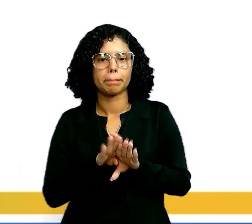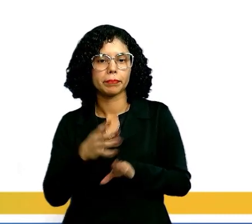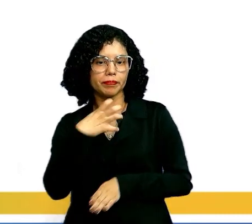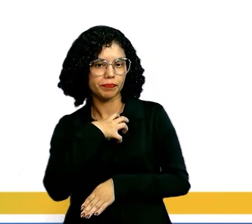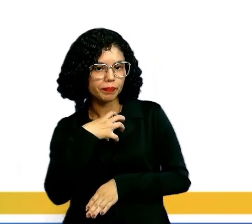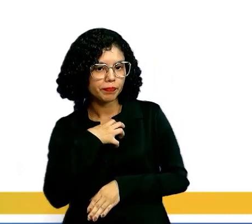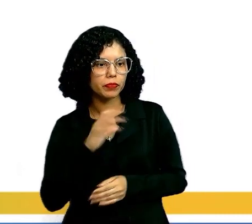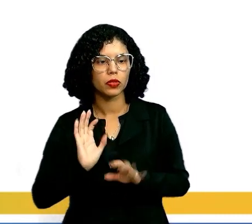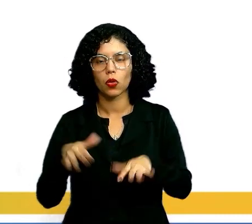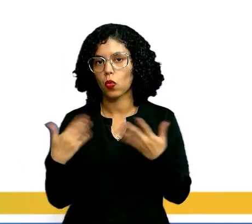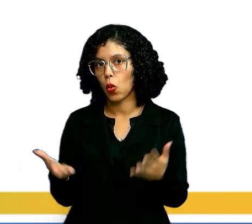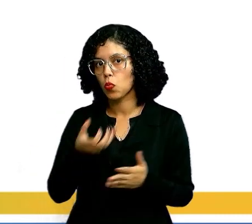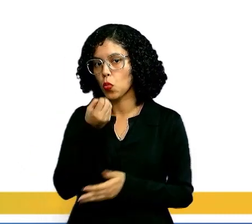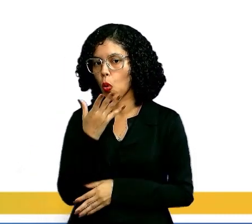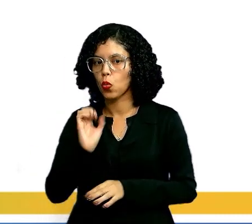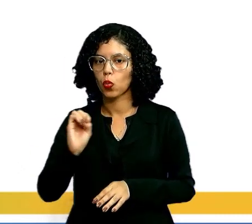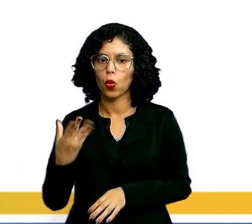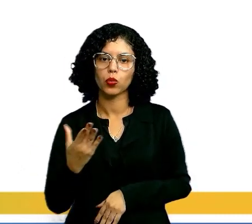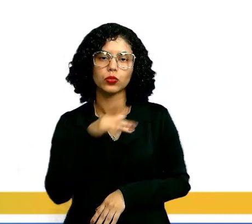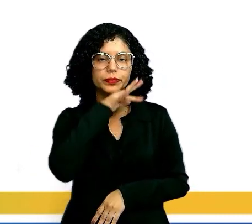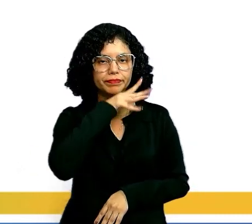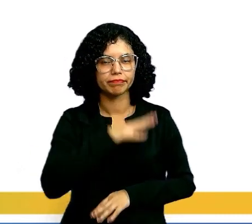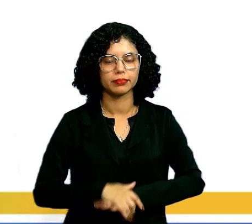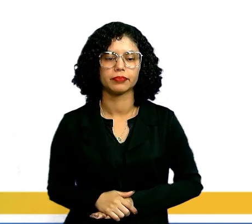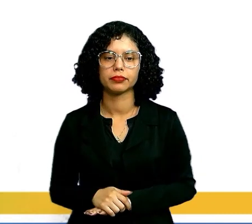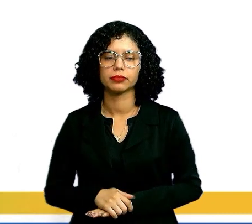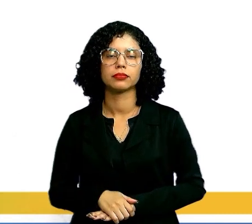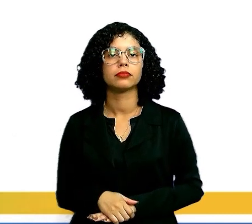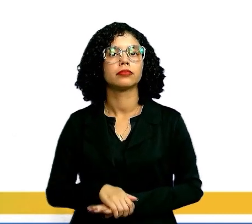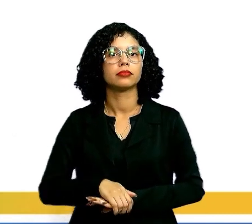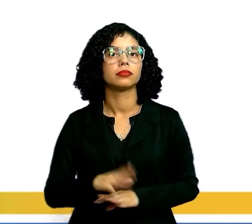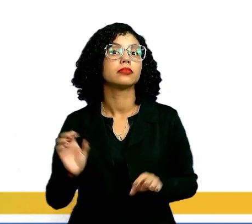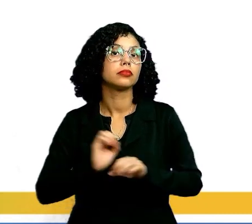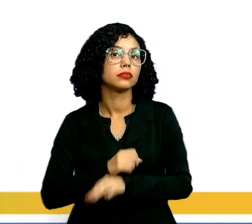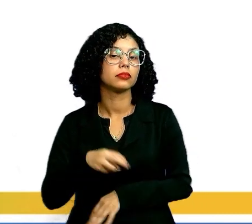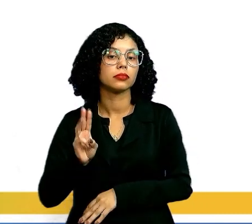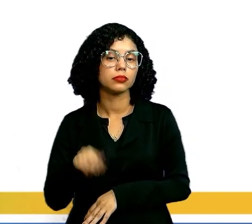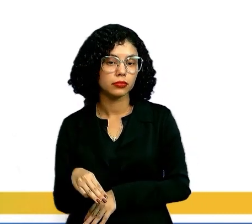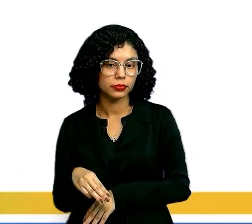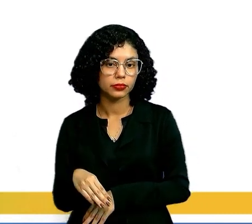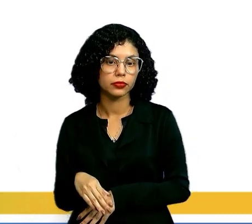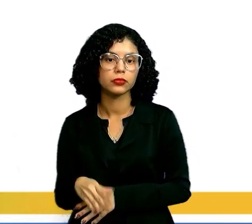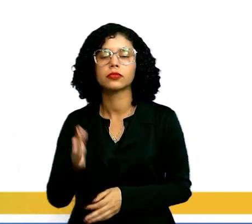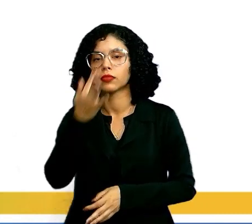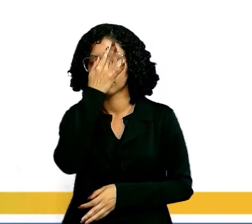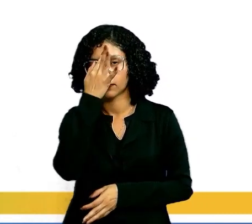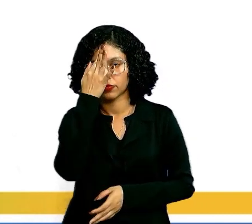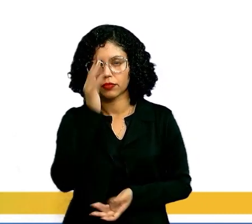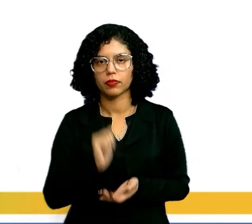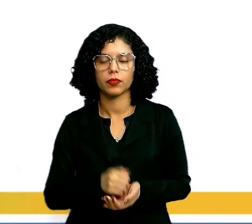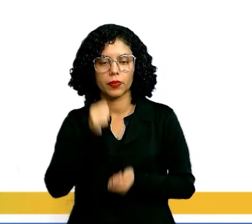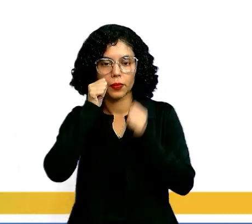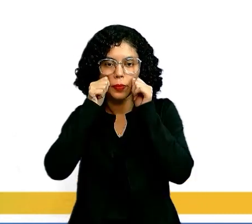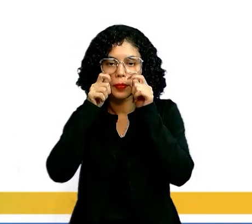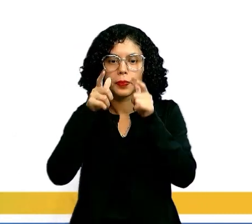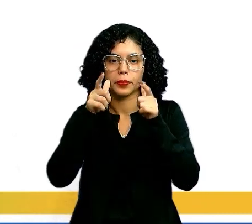sentimentos sejam eles bons ou sejam eles ruins então caberia a quem caberia ao filósofo